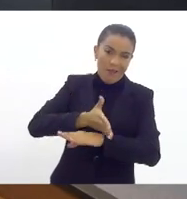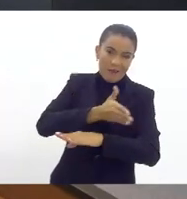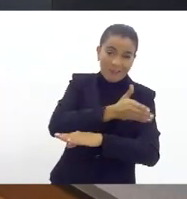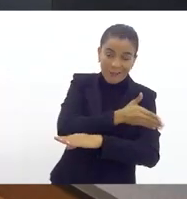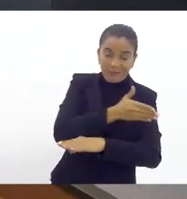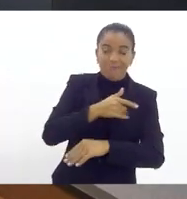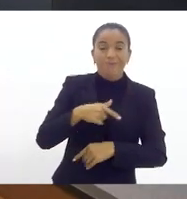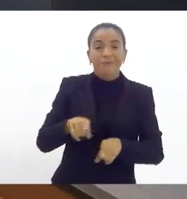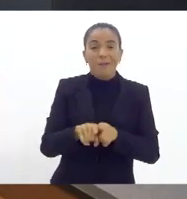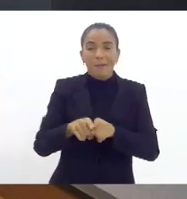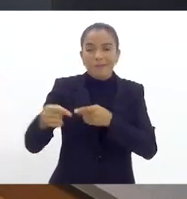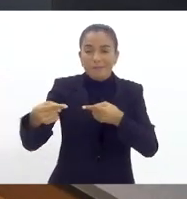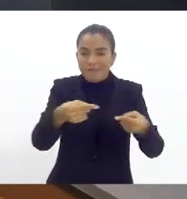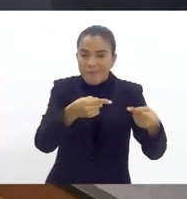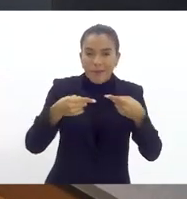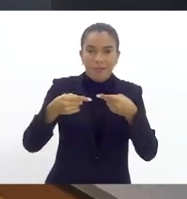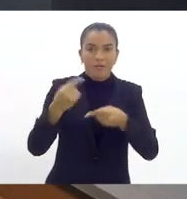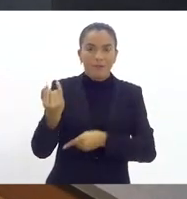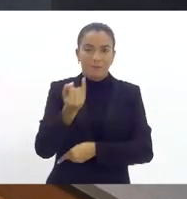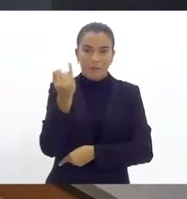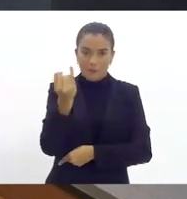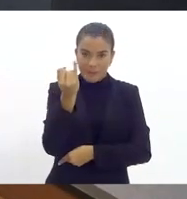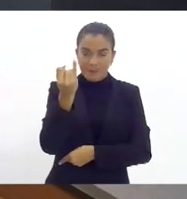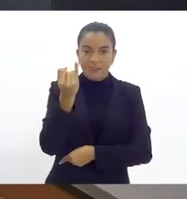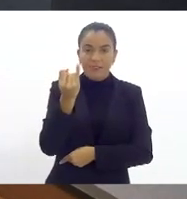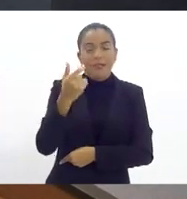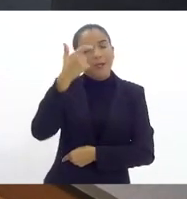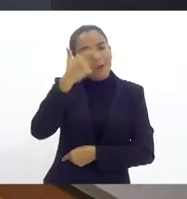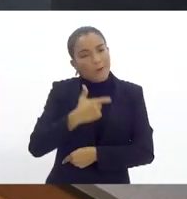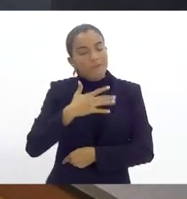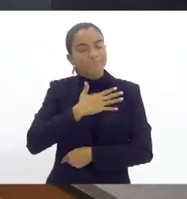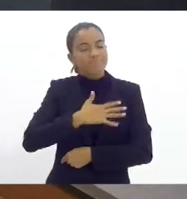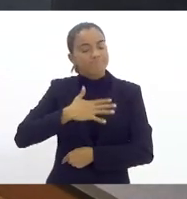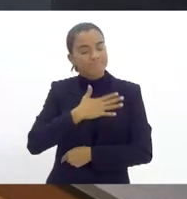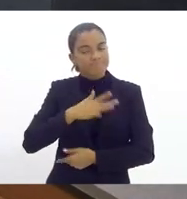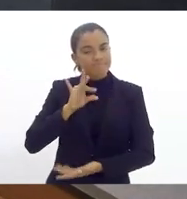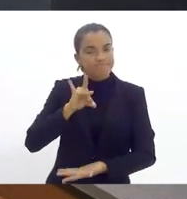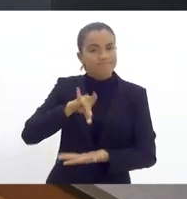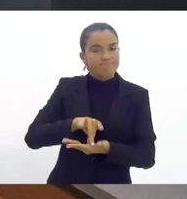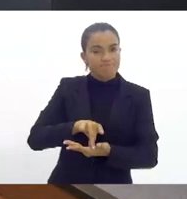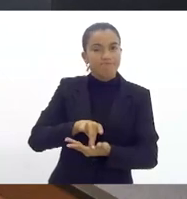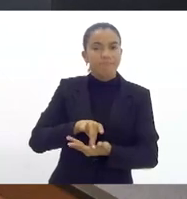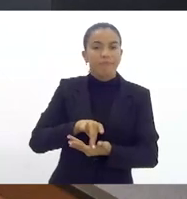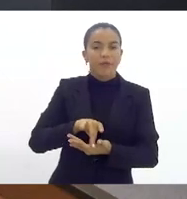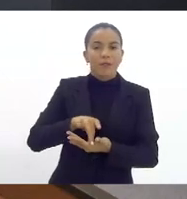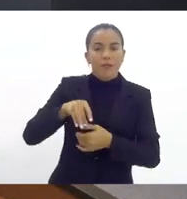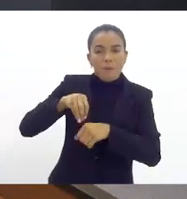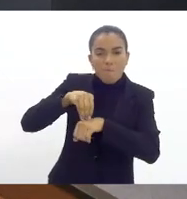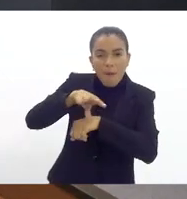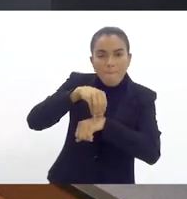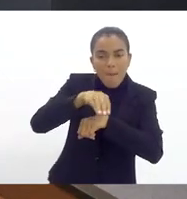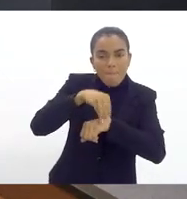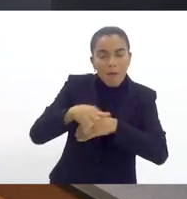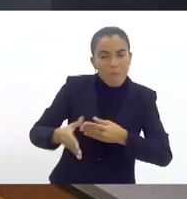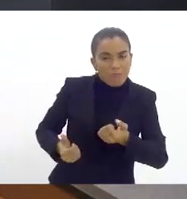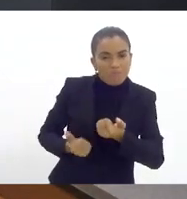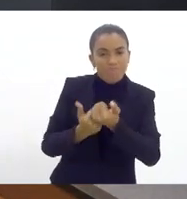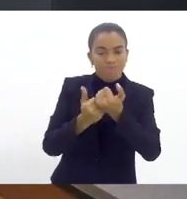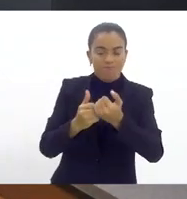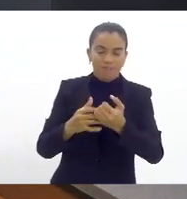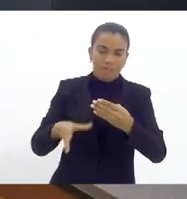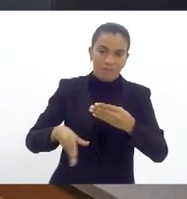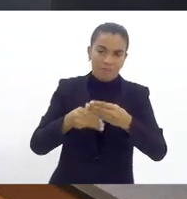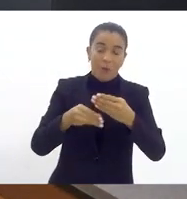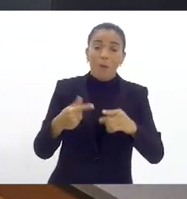e alguns debates que são importantes e gostaria mesmo de colocar como para colaborar tá porque o